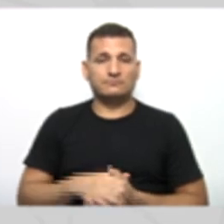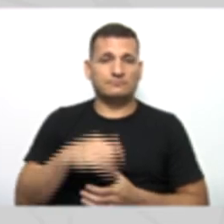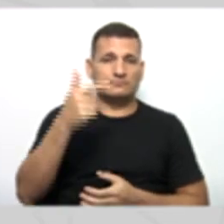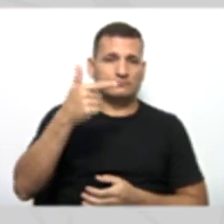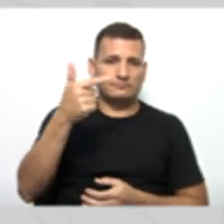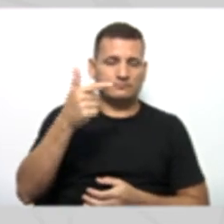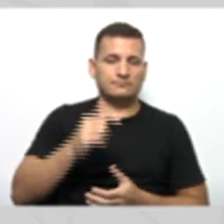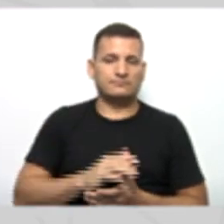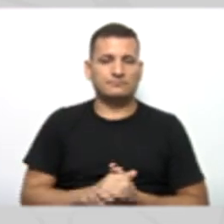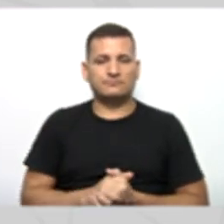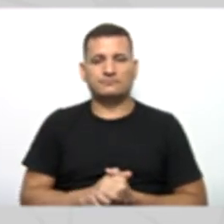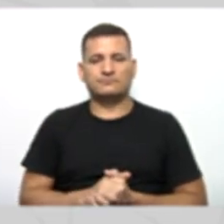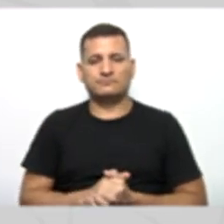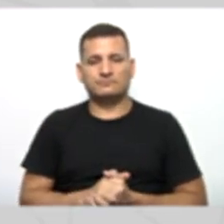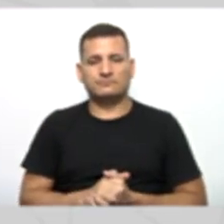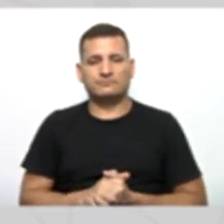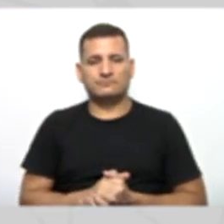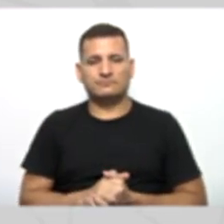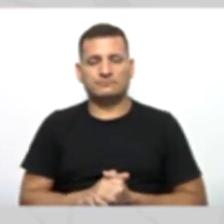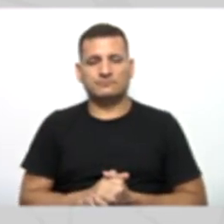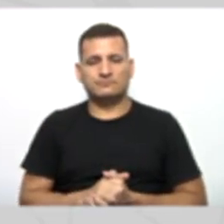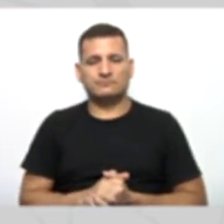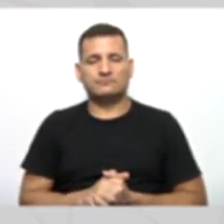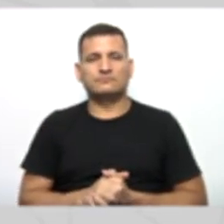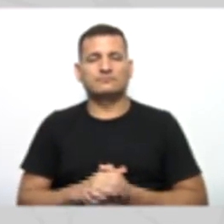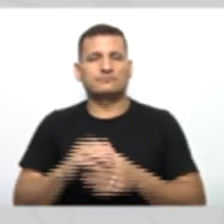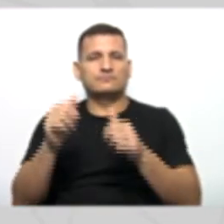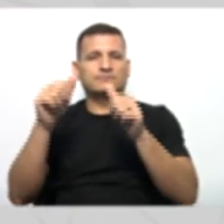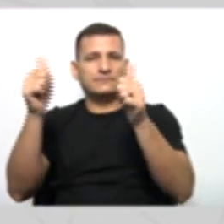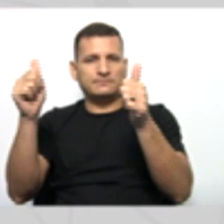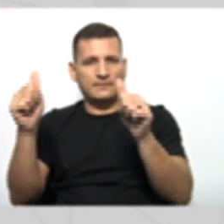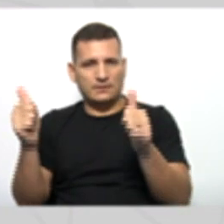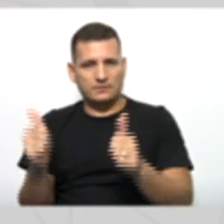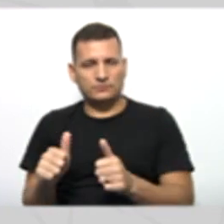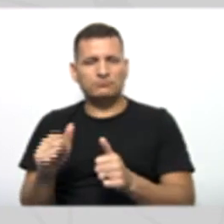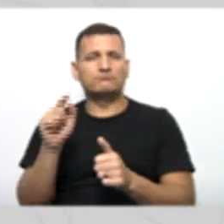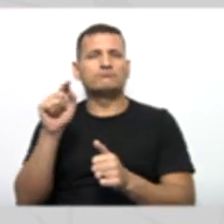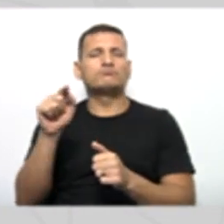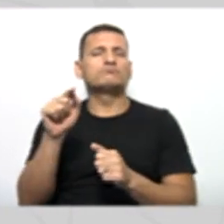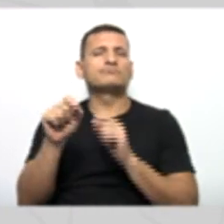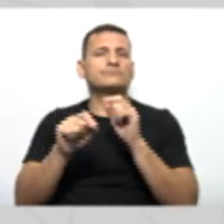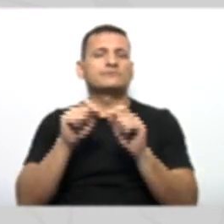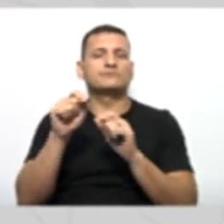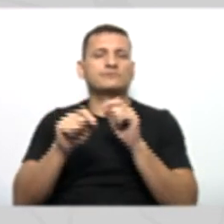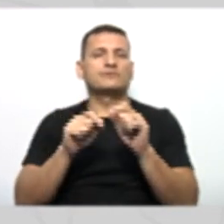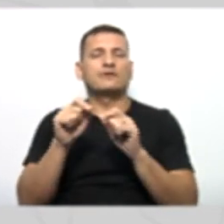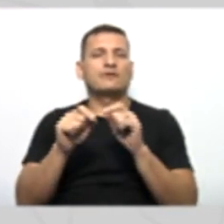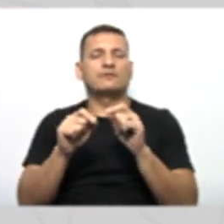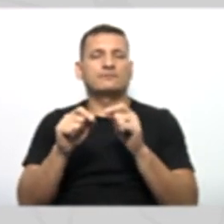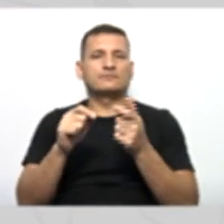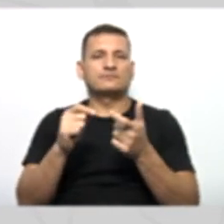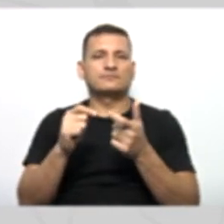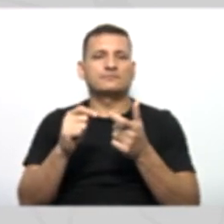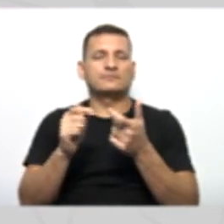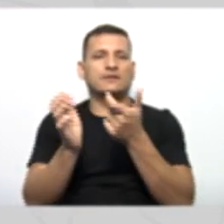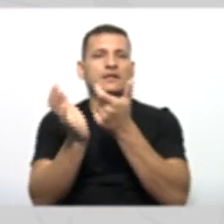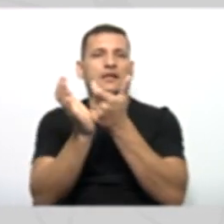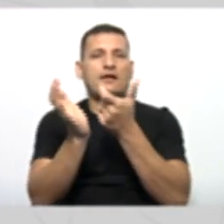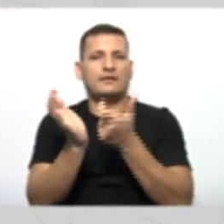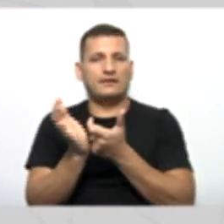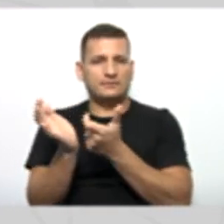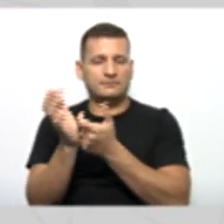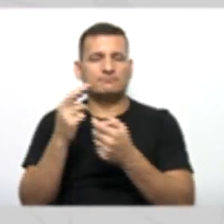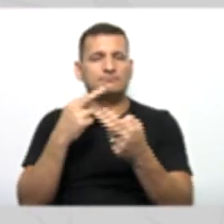A2. A figura abaixo representa que tipo de relacionamento entre classes? Gente, isso daí, ó,